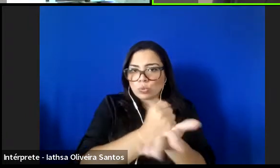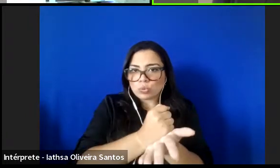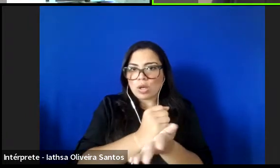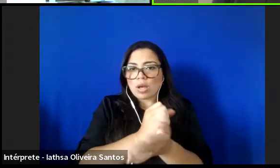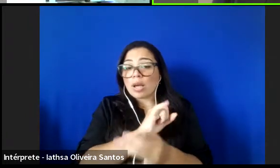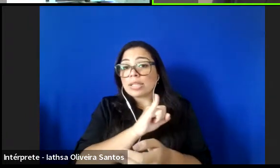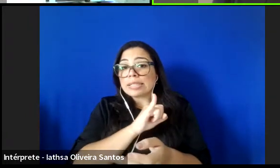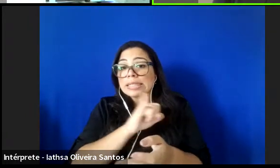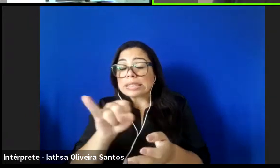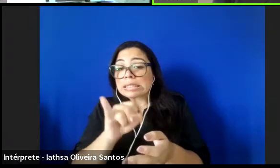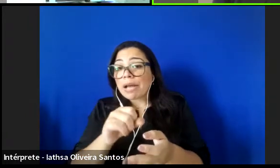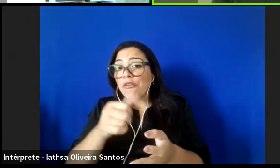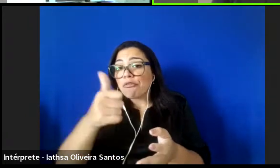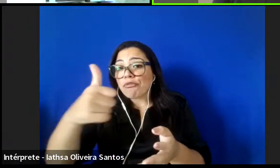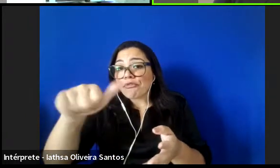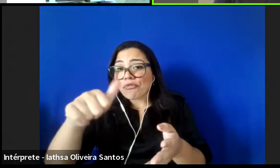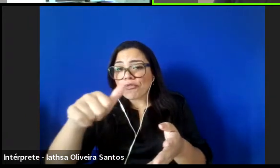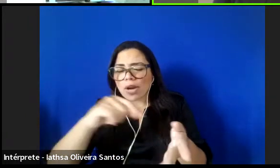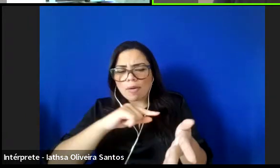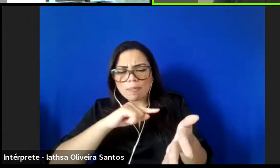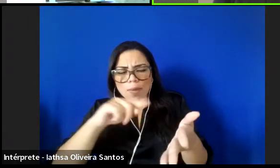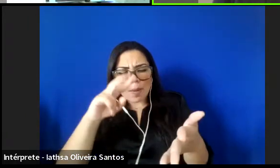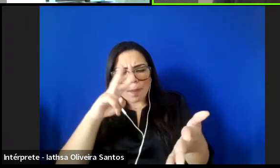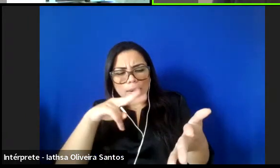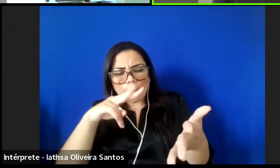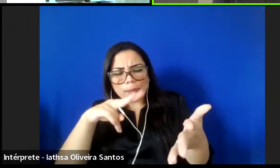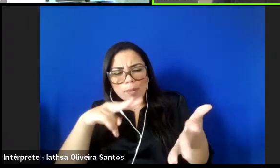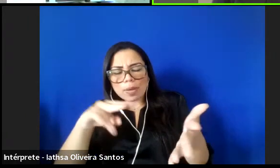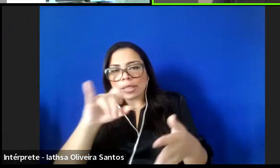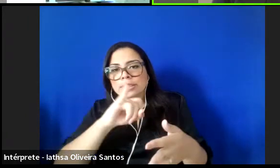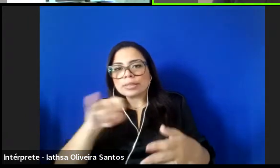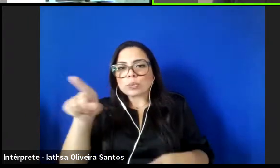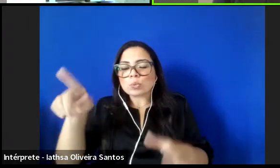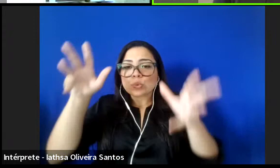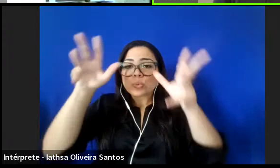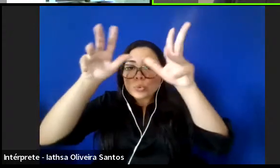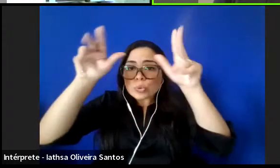se realmente o tribunal